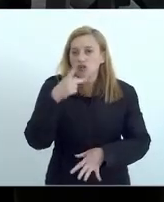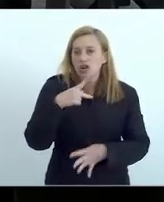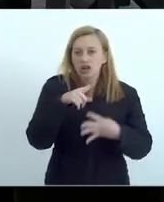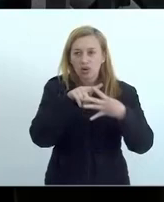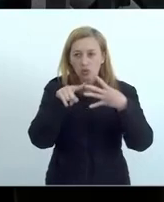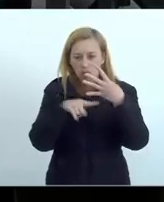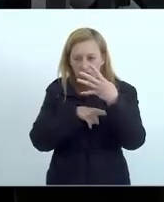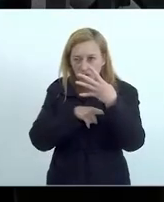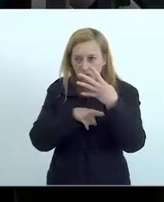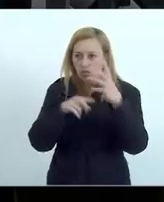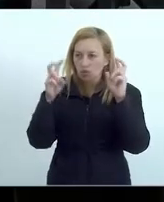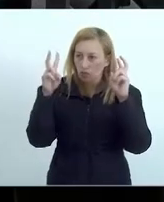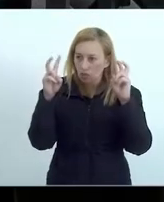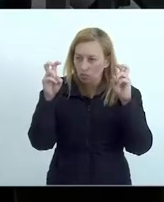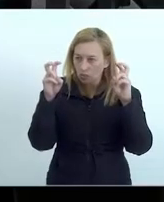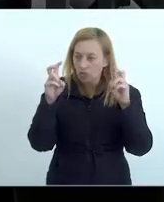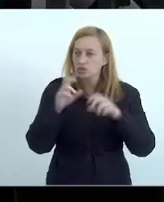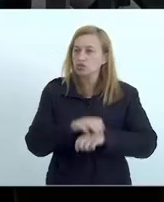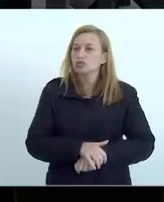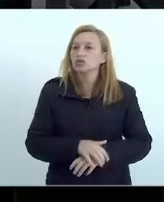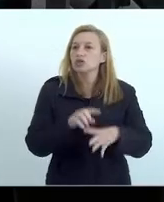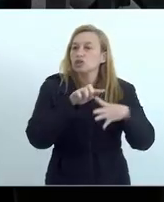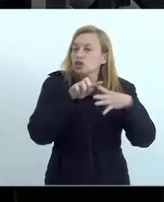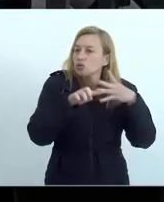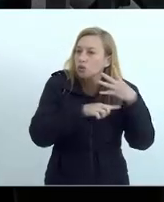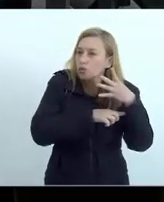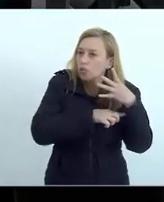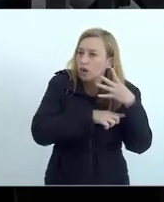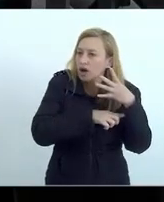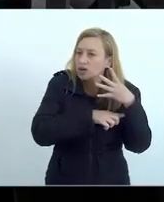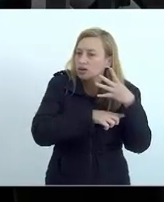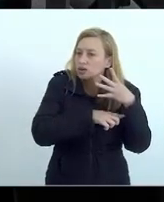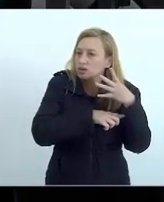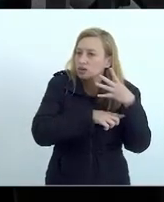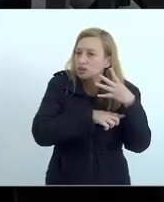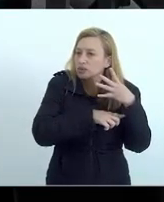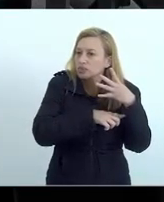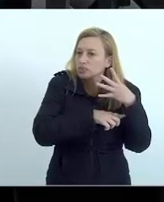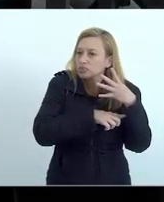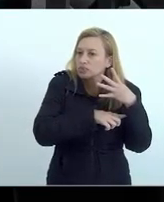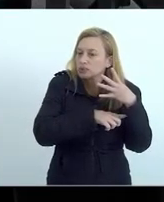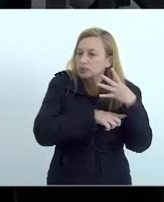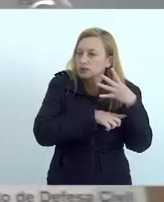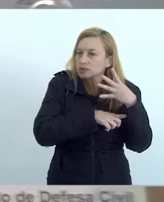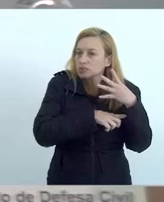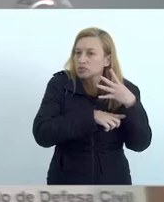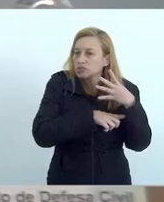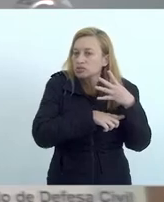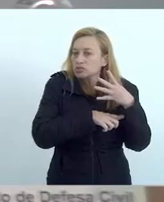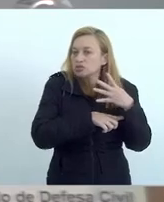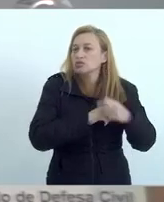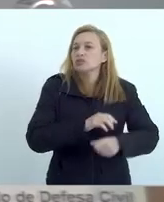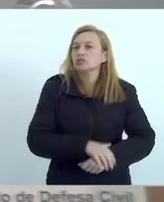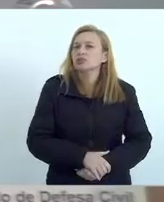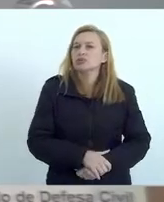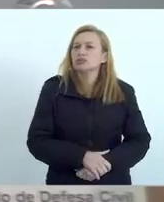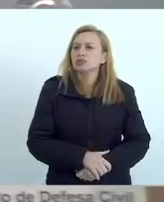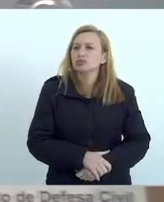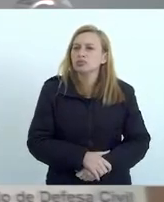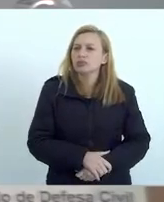quatro situações nós temos quatro situações distintas um dos supostos